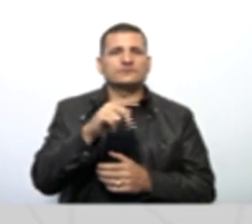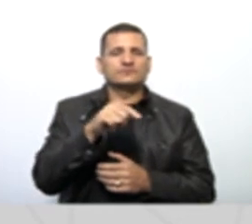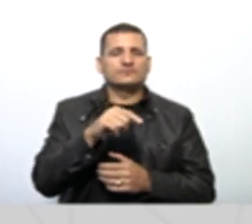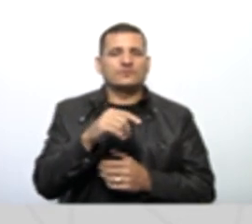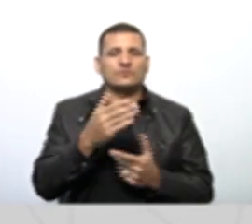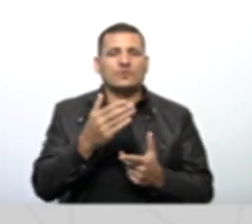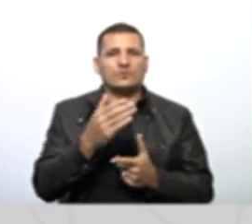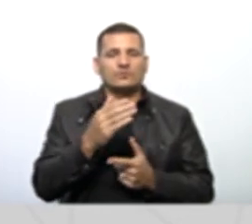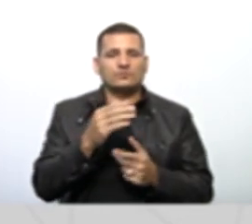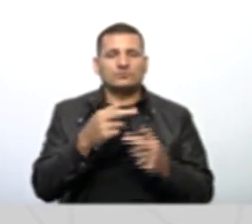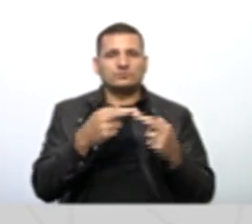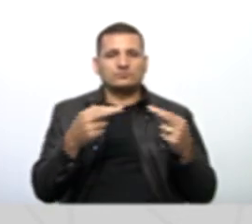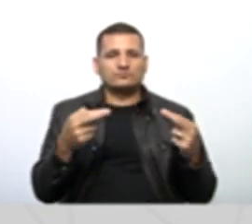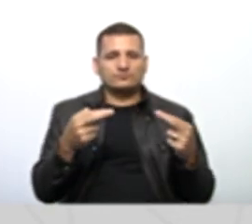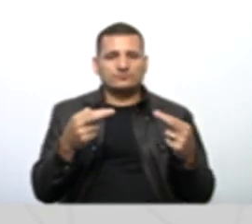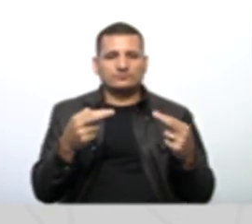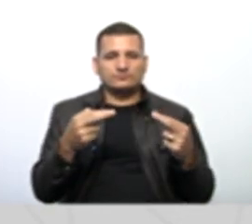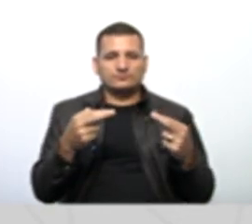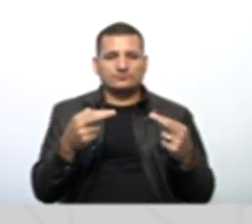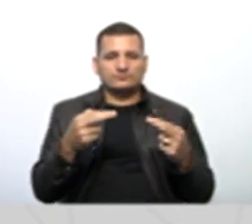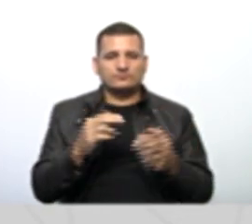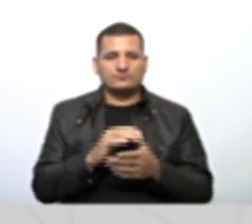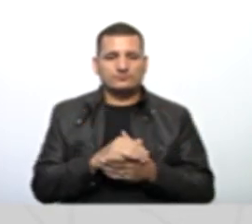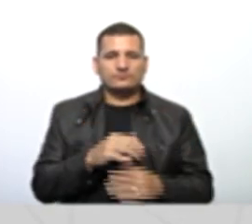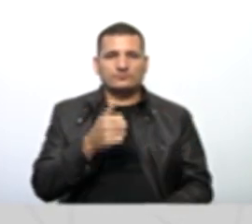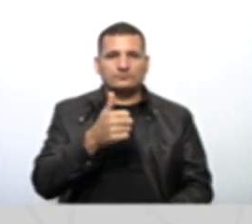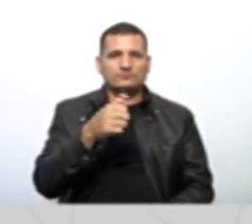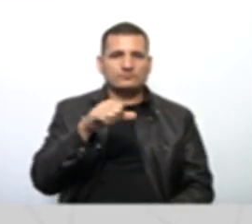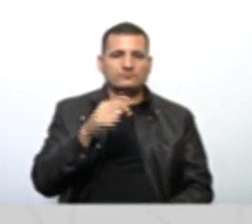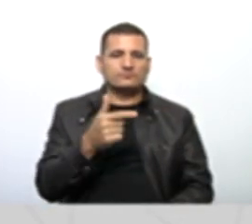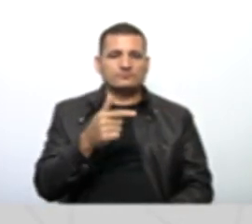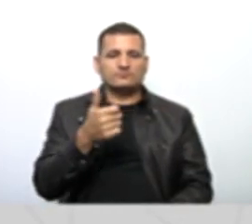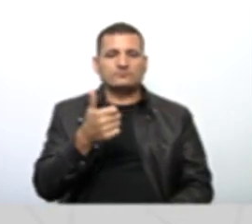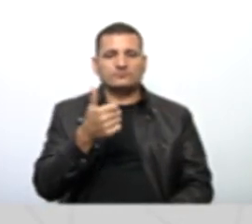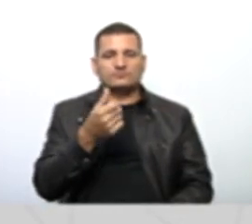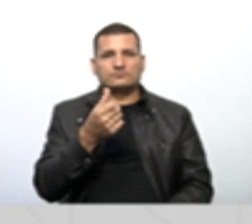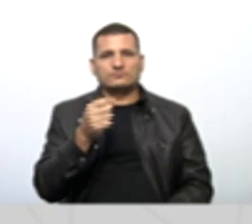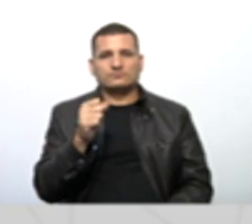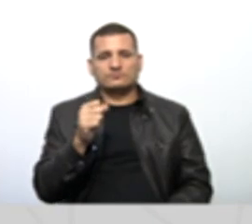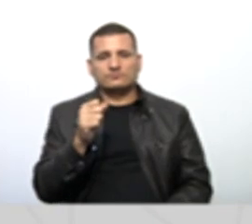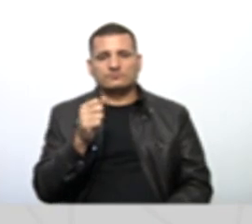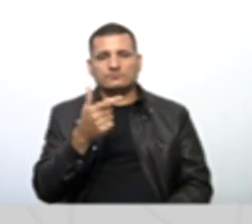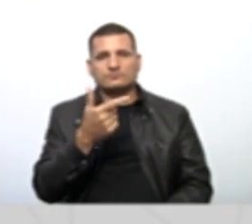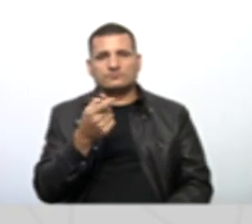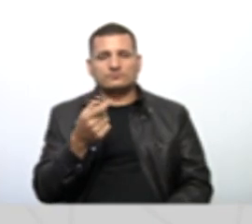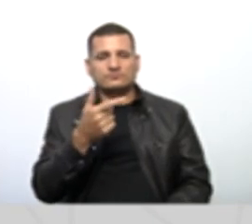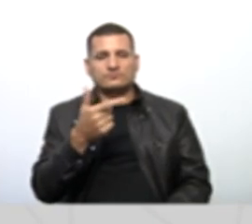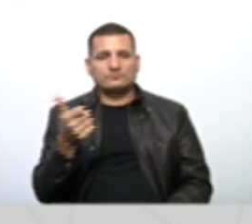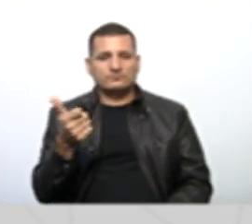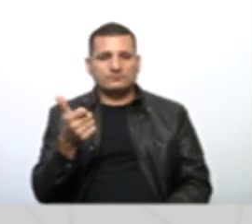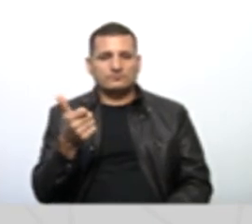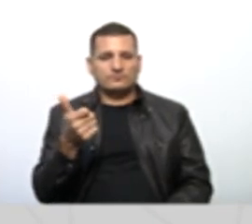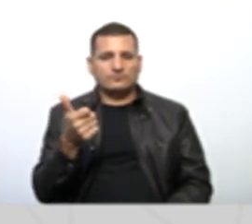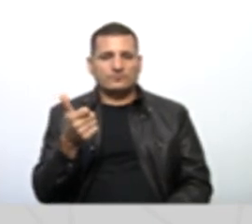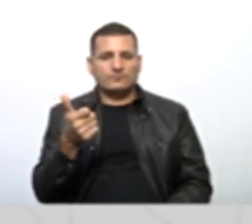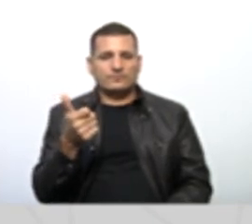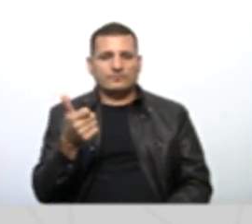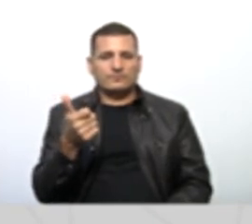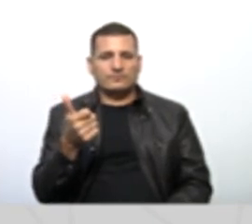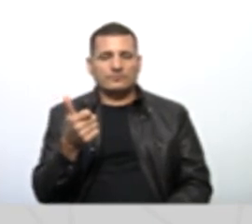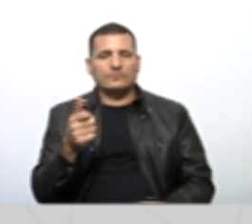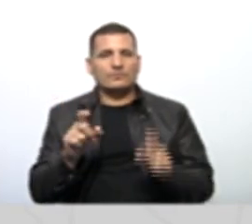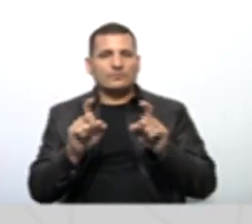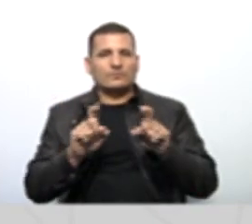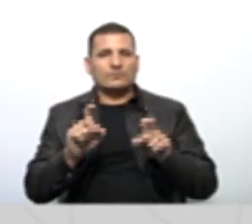ipê que nós estamos utilizando é 192 168 20 e 21 o nosso computador ele é o